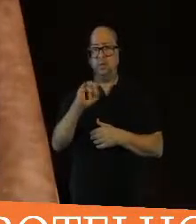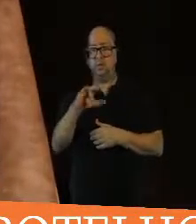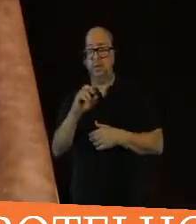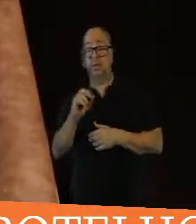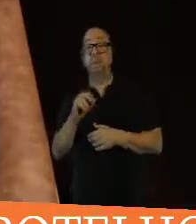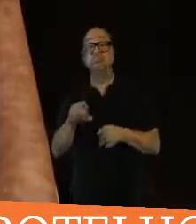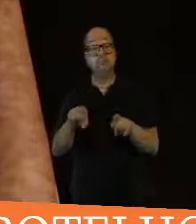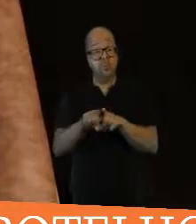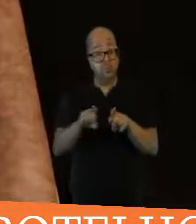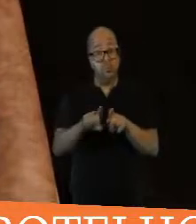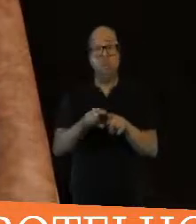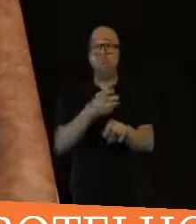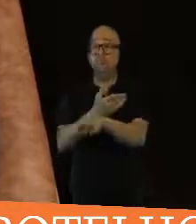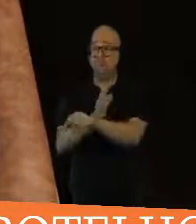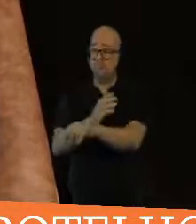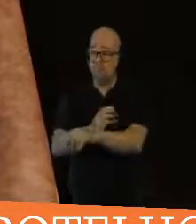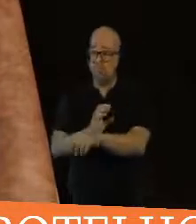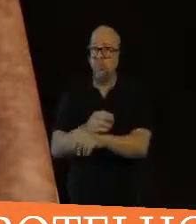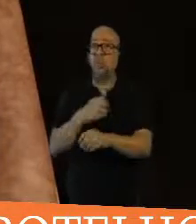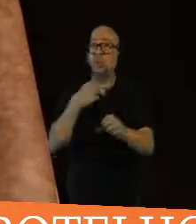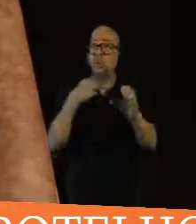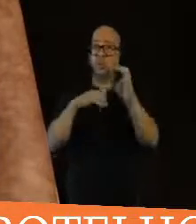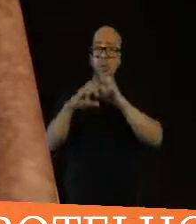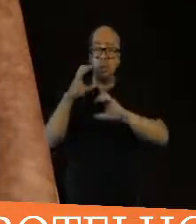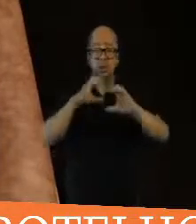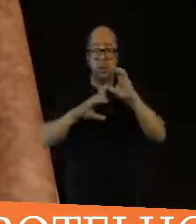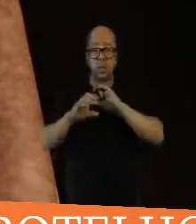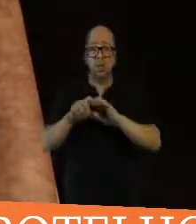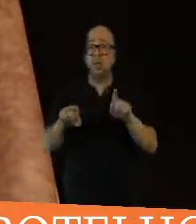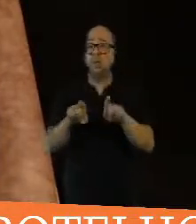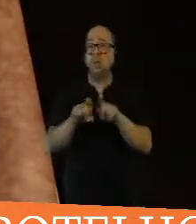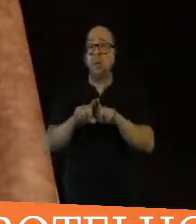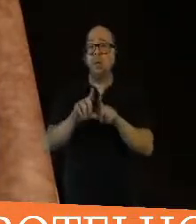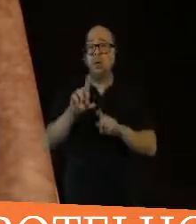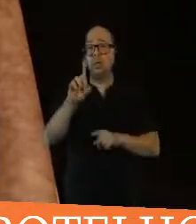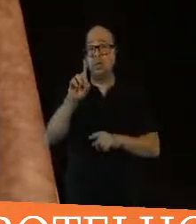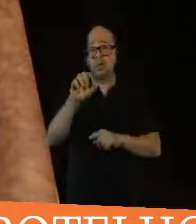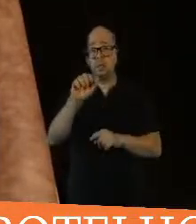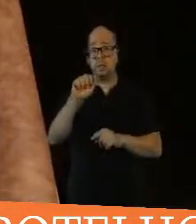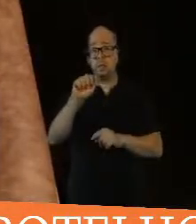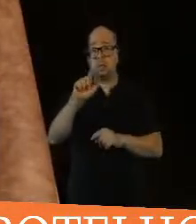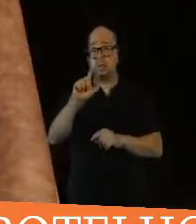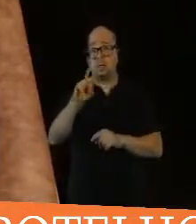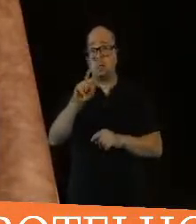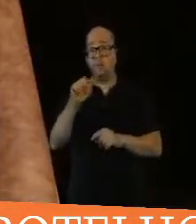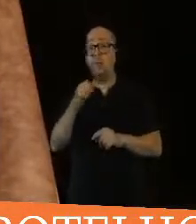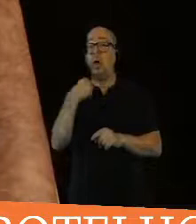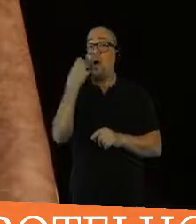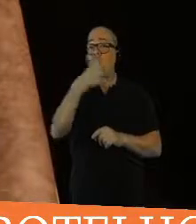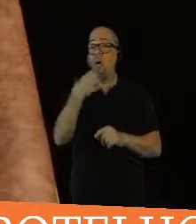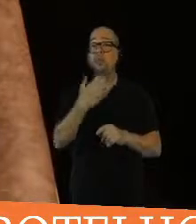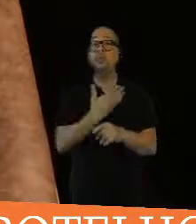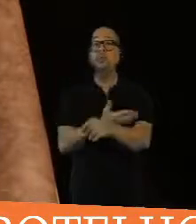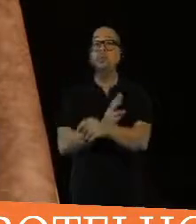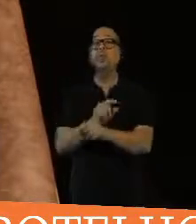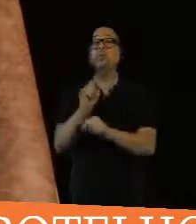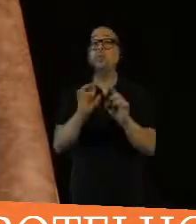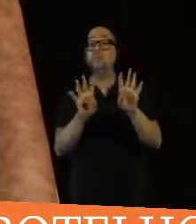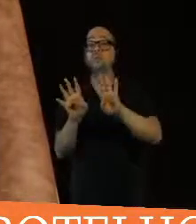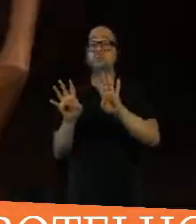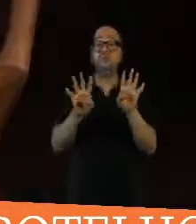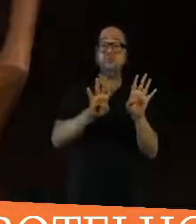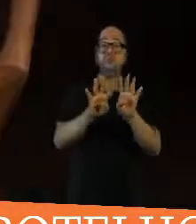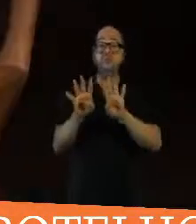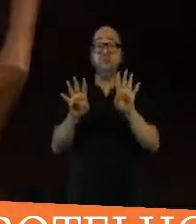do canto coral, como é o caso da Dalva de Oliveira. Né? Então, essa coisa do canto lírico estava